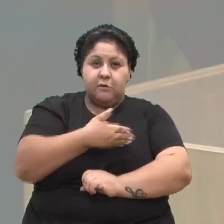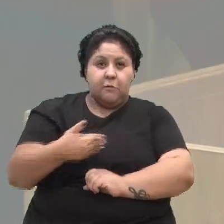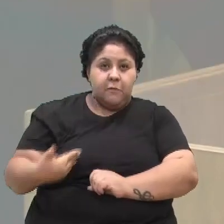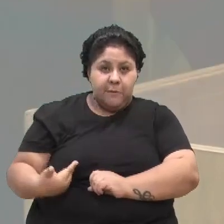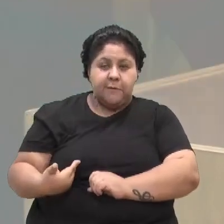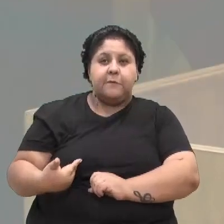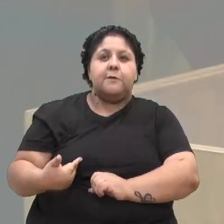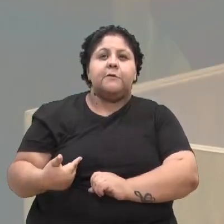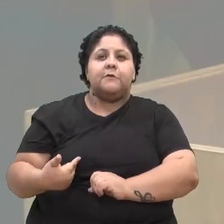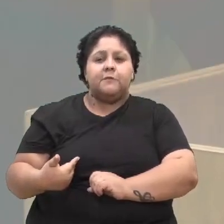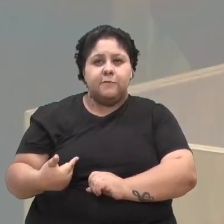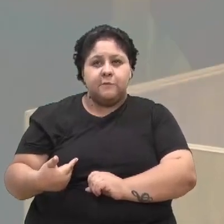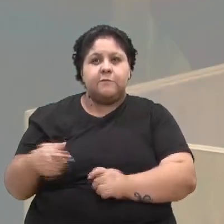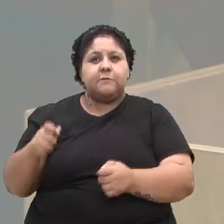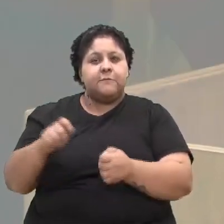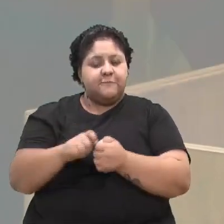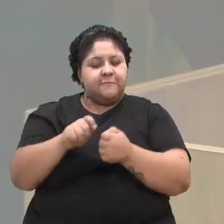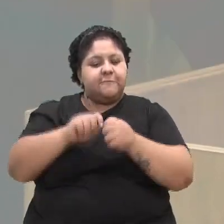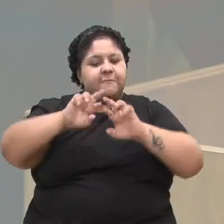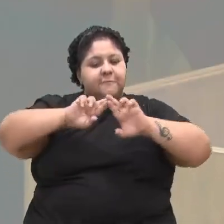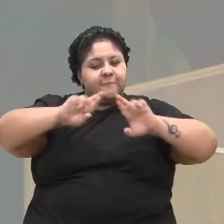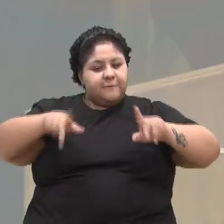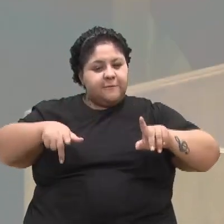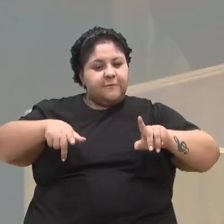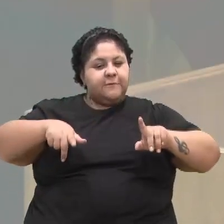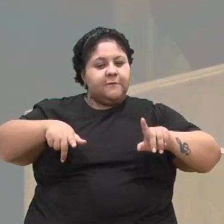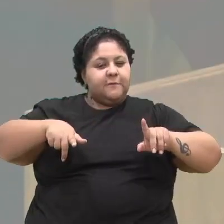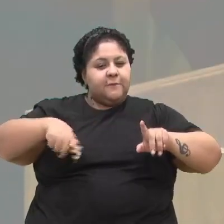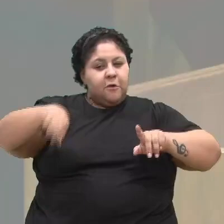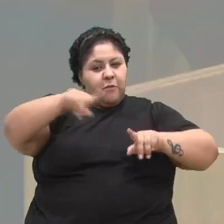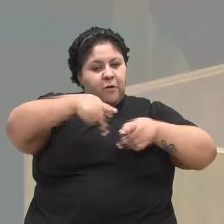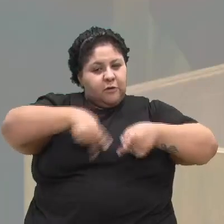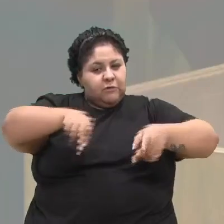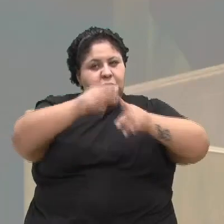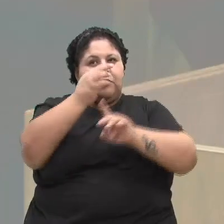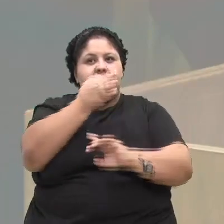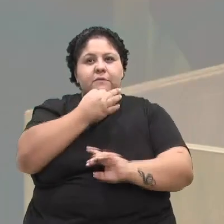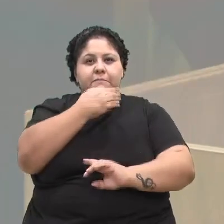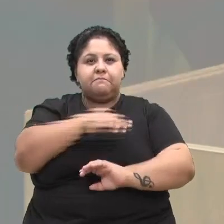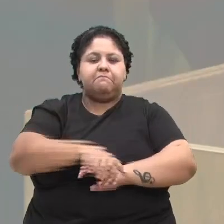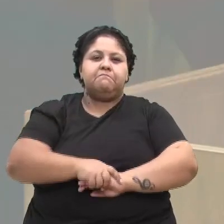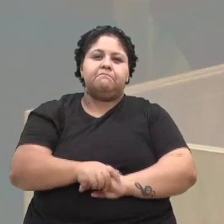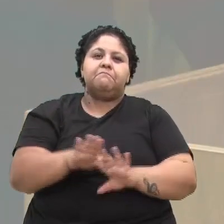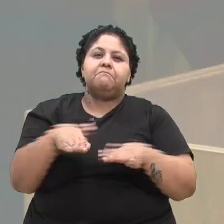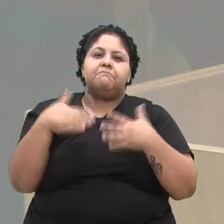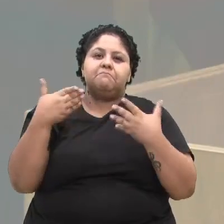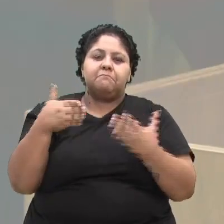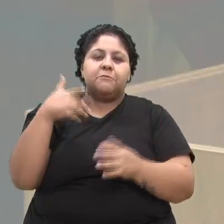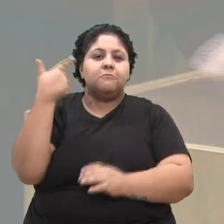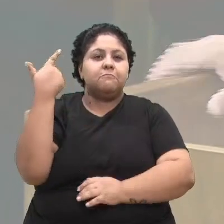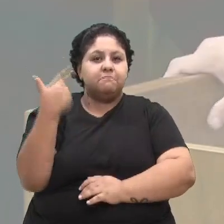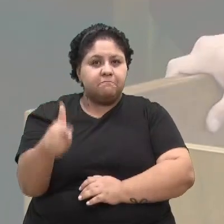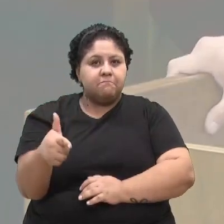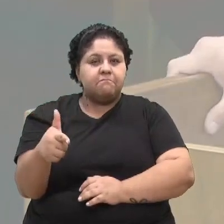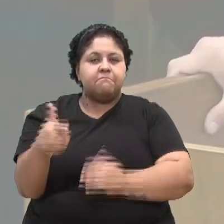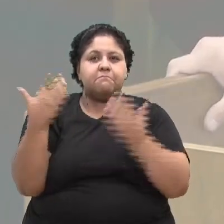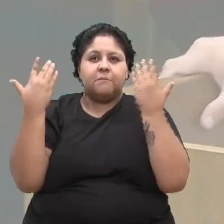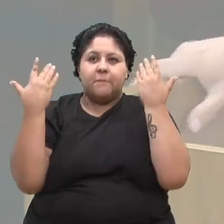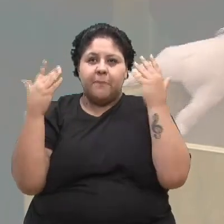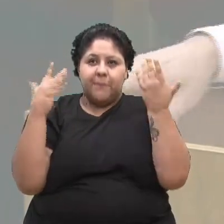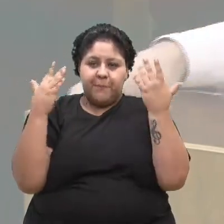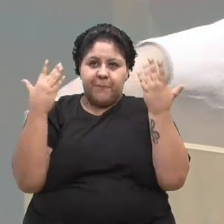de fato, faz a diferença lá para a nossa população caxiense. Então, mais uma vez, né,